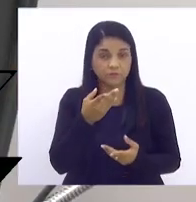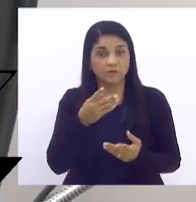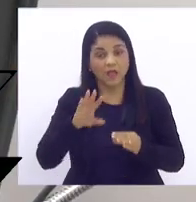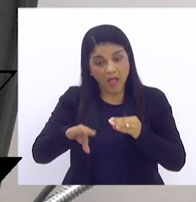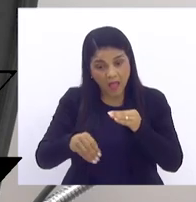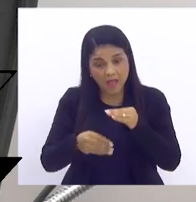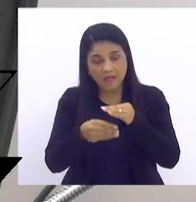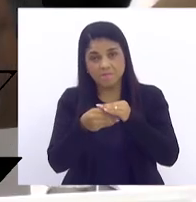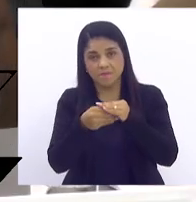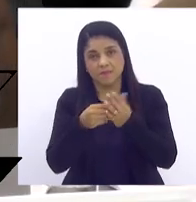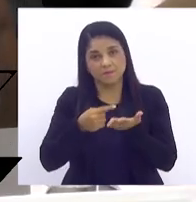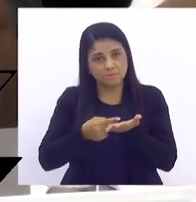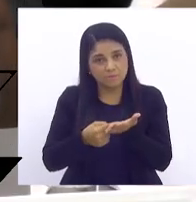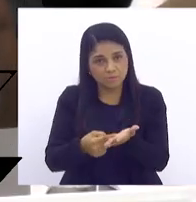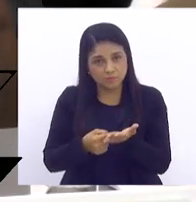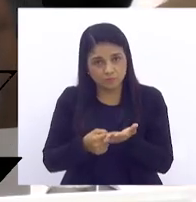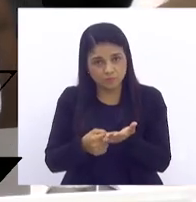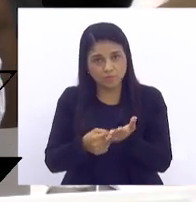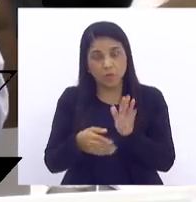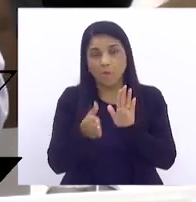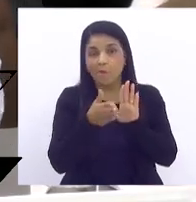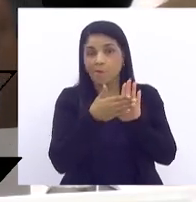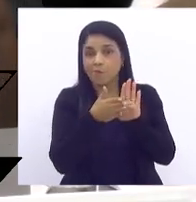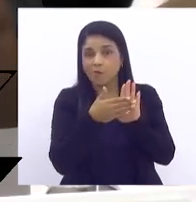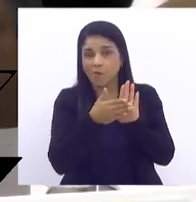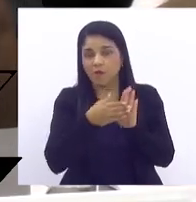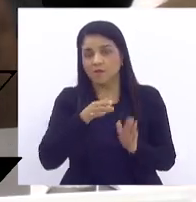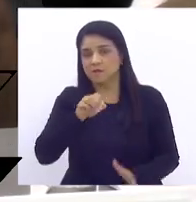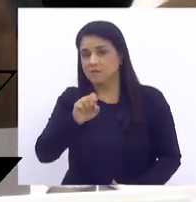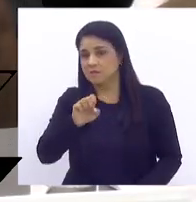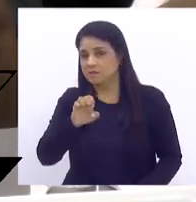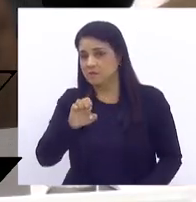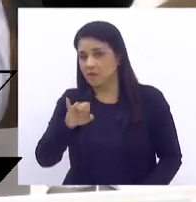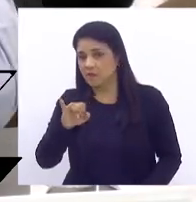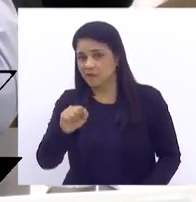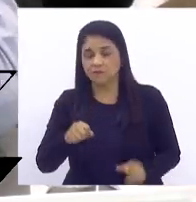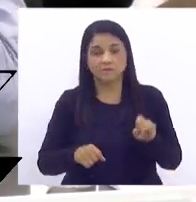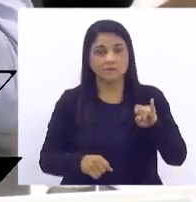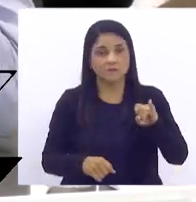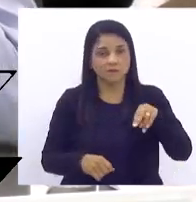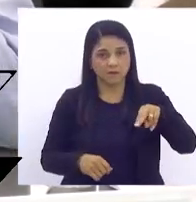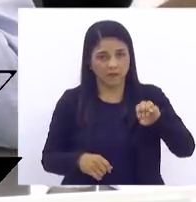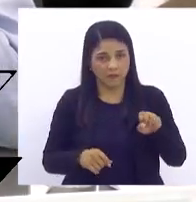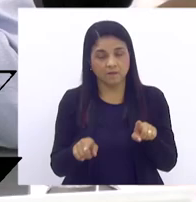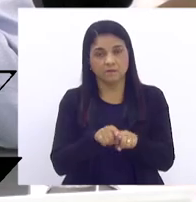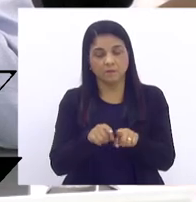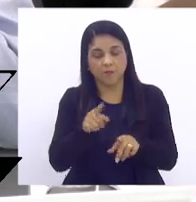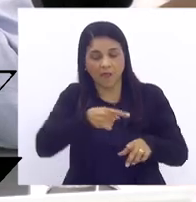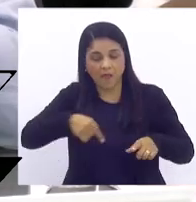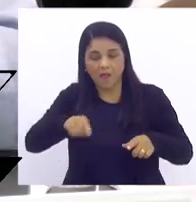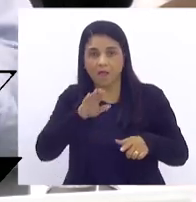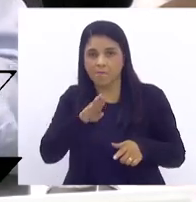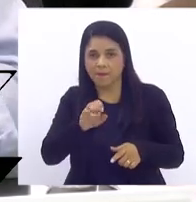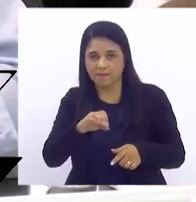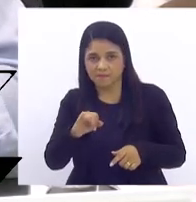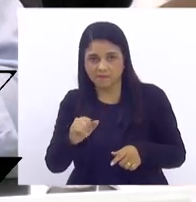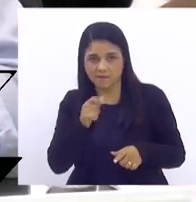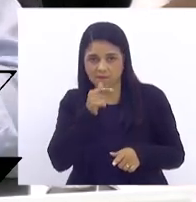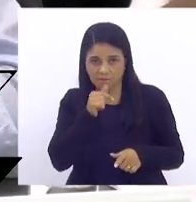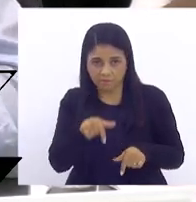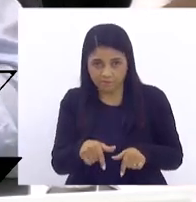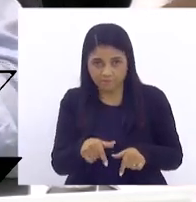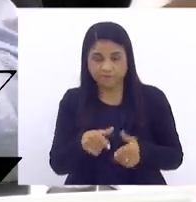emenda do acordo proposta pela CEAS e NEAS e pelos comitês de bacia, e com a qual eu concordo, é